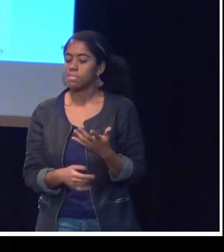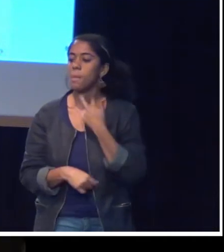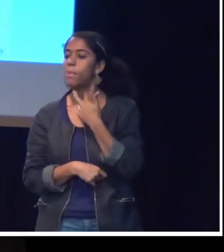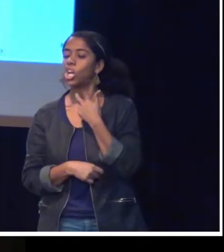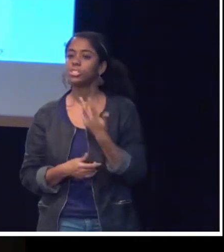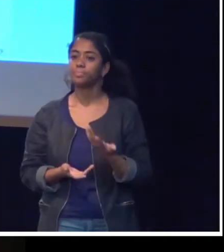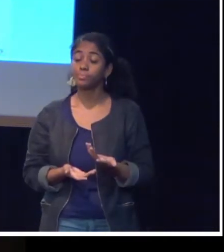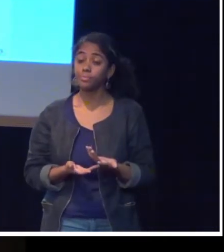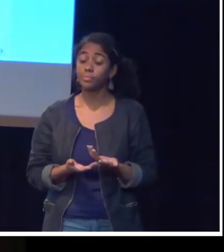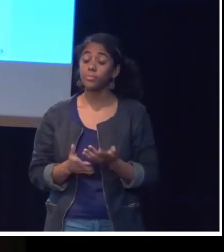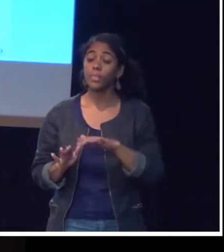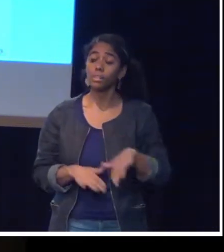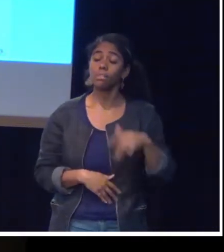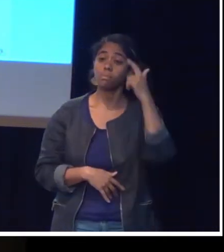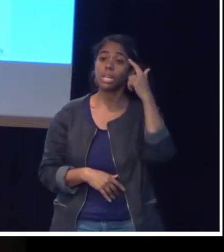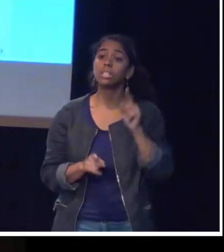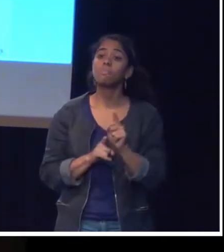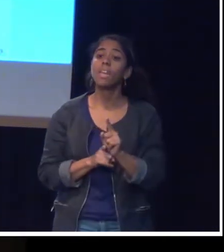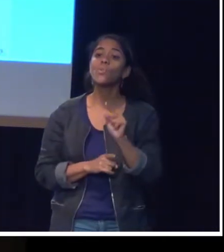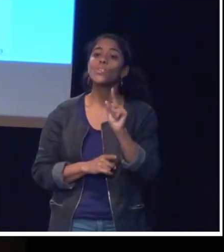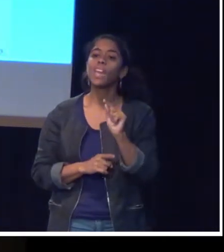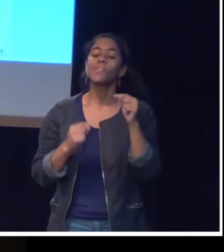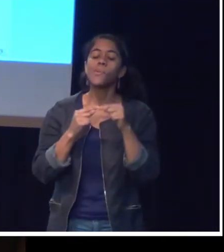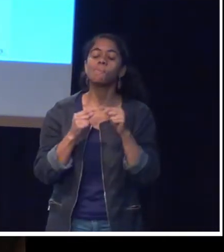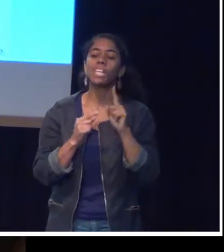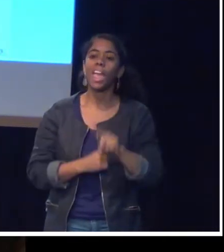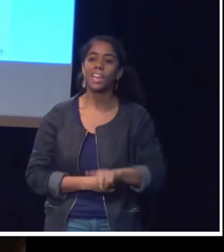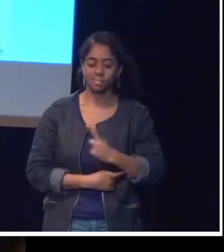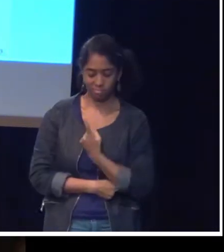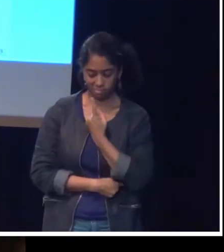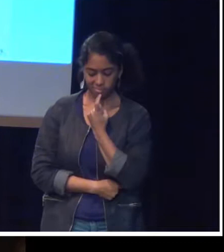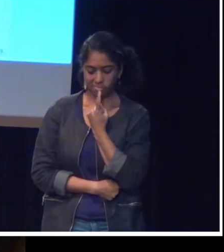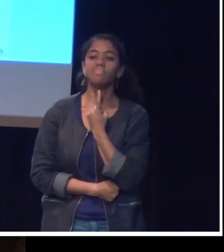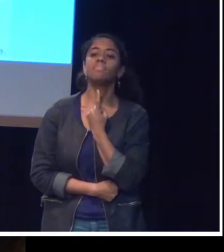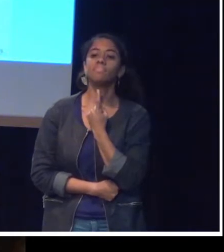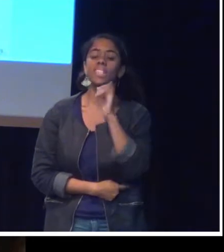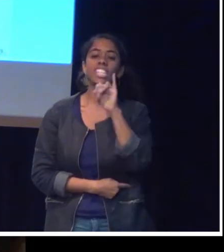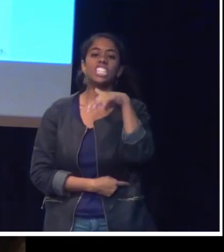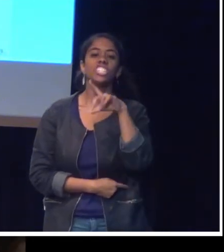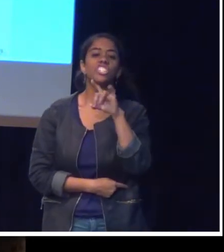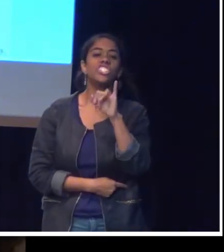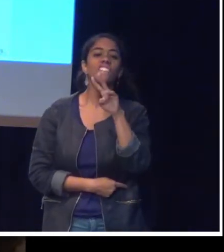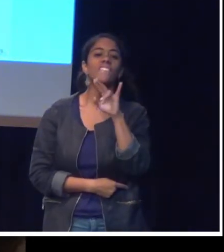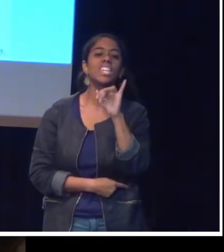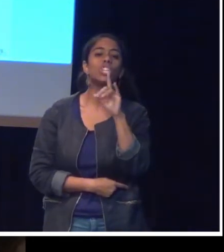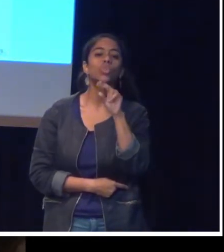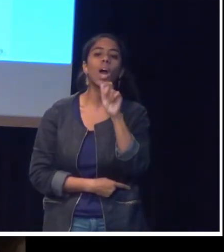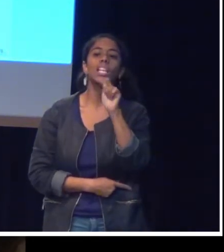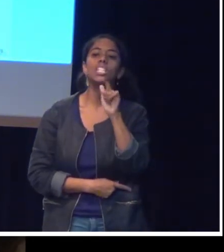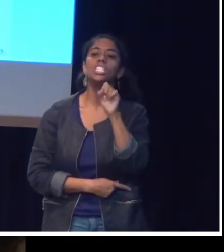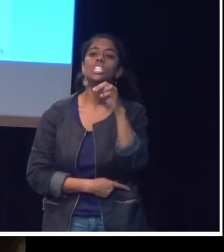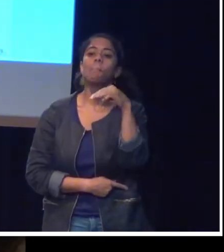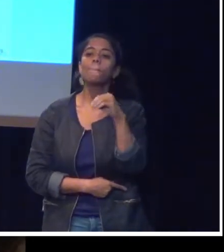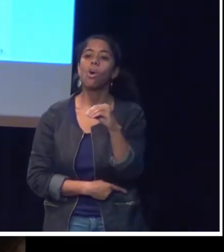né? Ou seja, eu e eu. Né? Na verdade, eu não me importo com o outro. Eu não faço que o outro tenha sentido